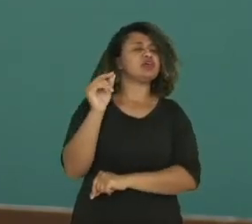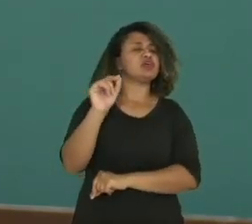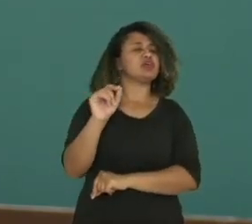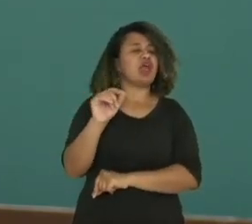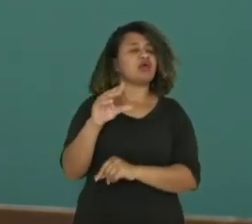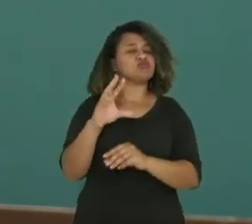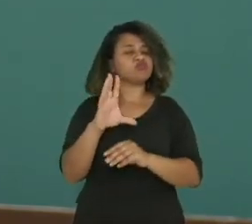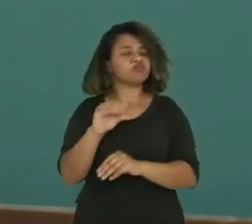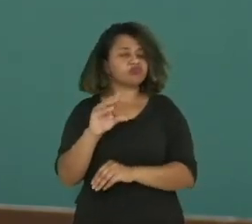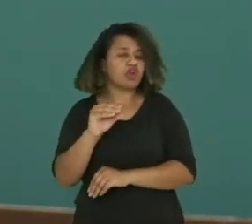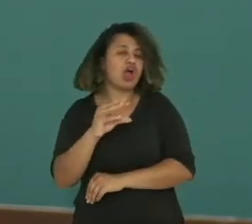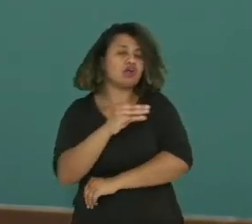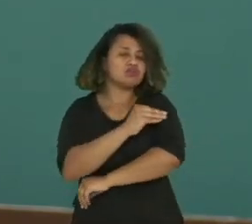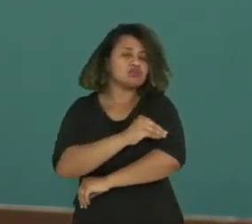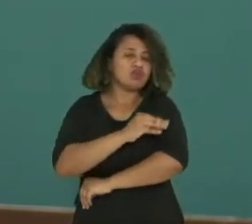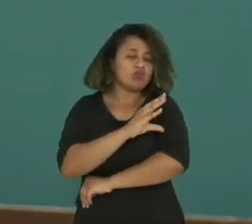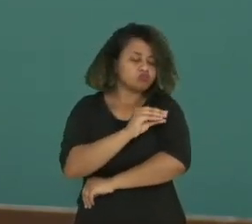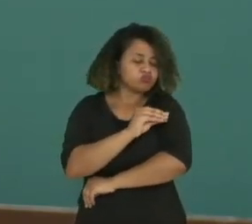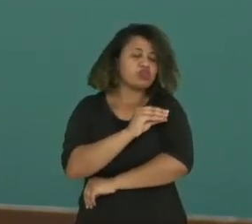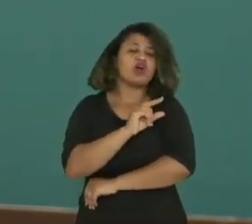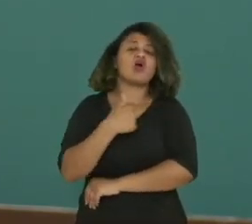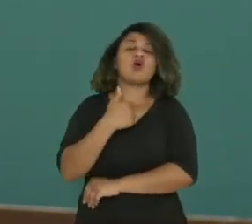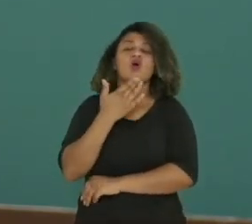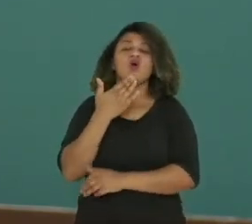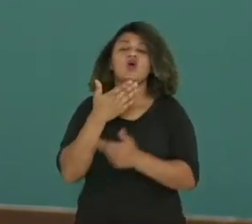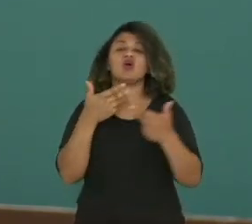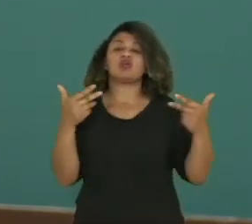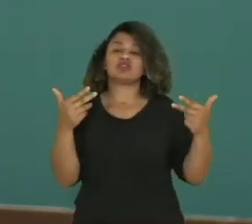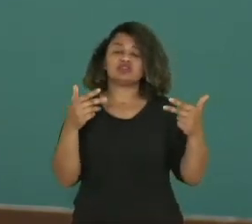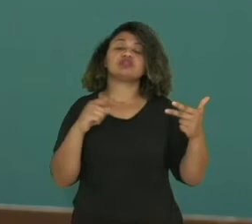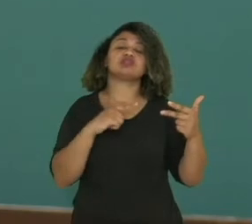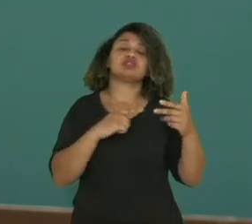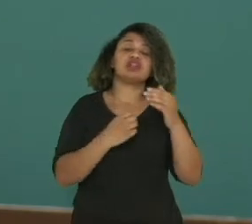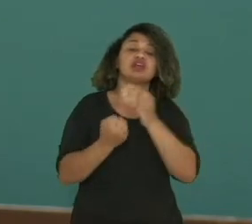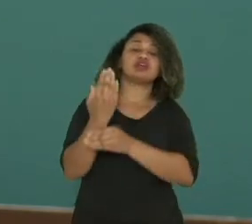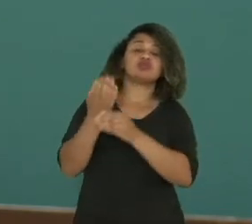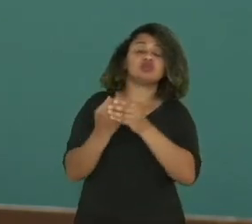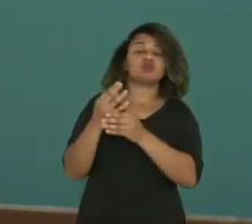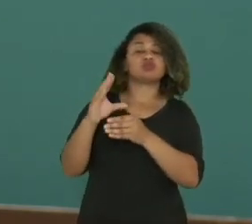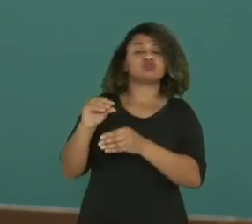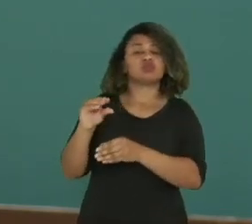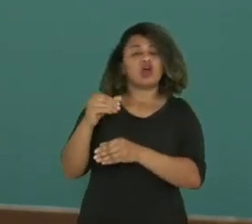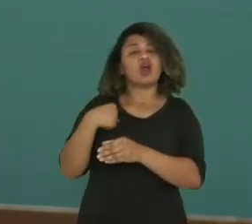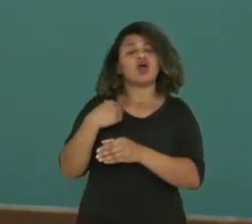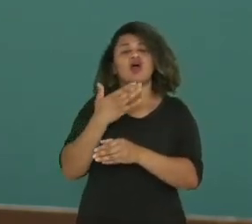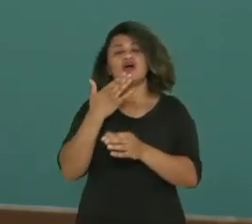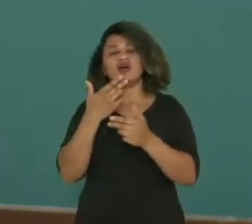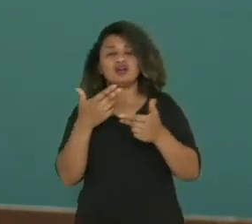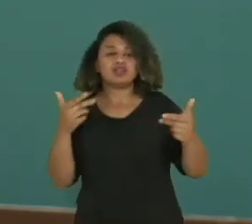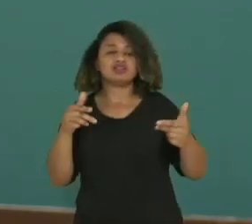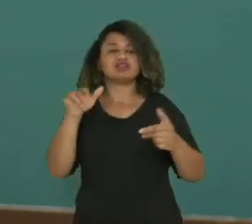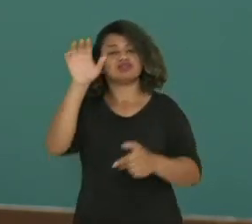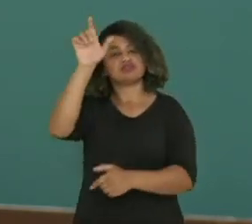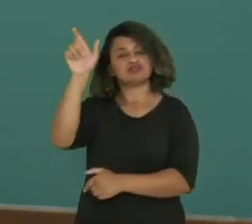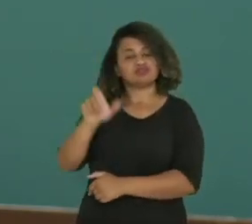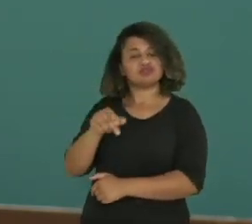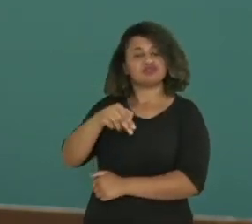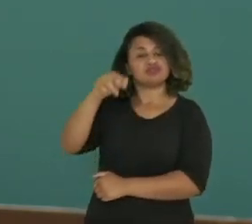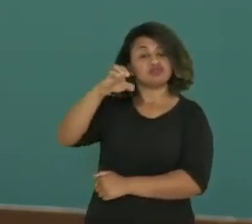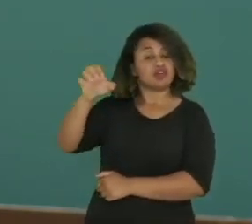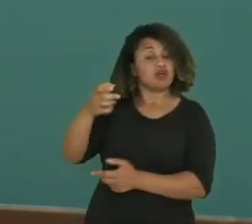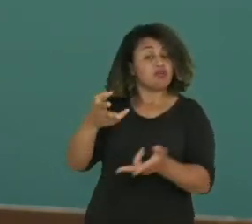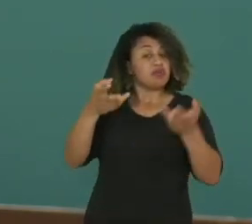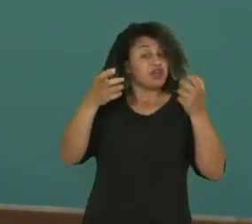o algodão colorido. Então existe a produção do algodão colorido nesta região do Nordeste. Olha